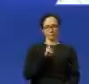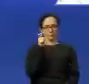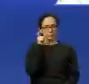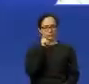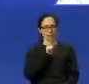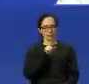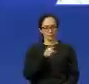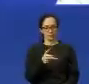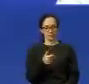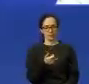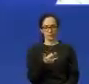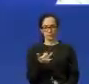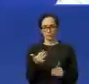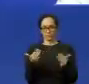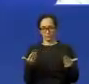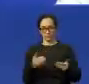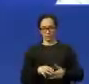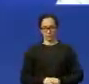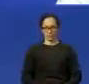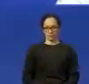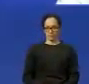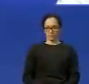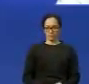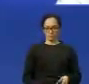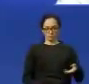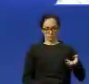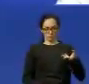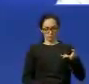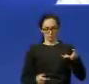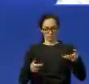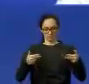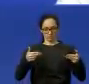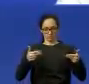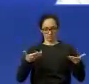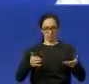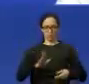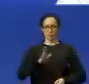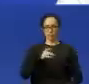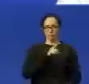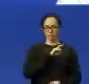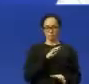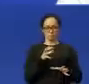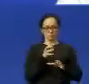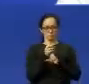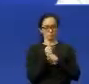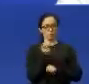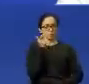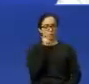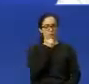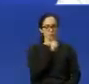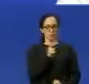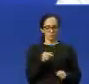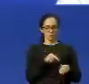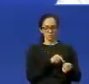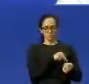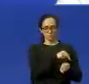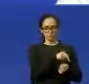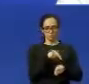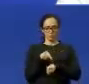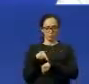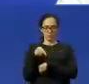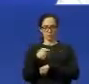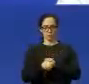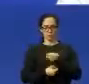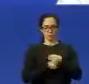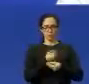é igual a... Bem, como eles andam com velocidades iguais, nós conseguimos calcular o tempo, a relação entre os tempos que